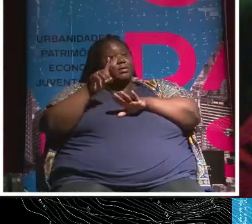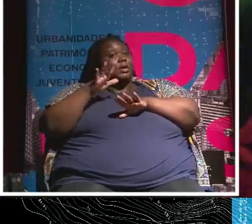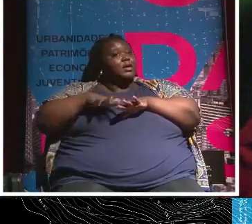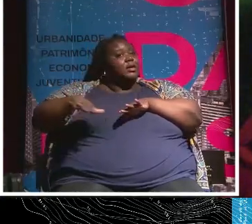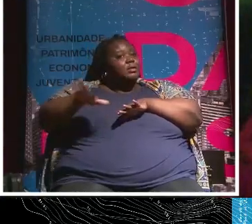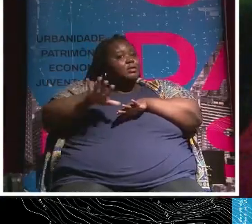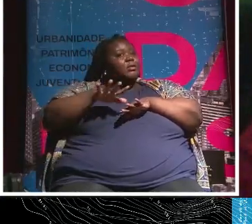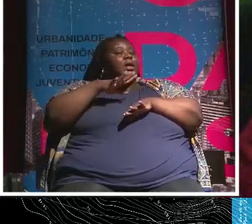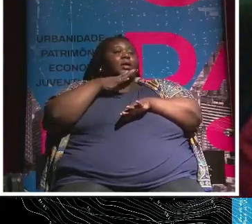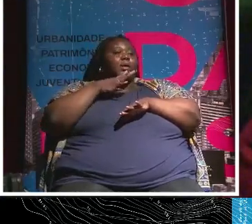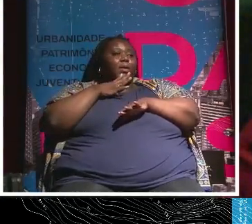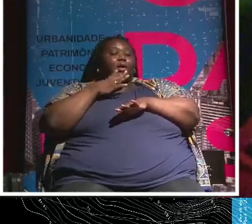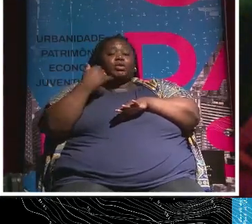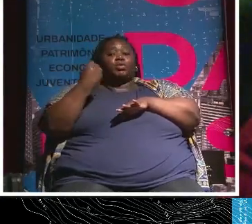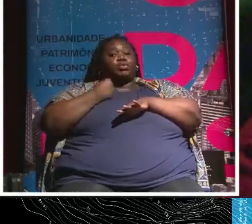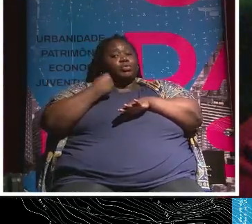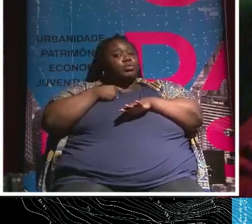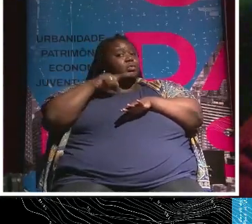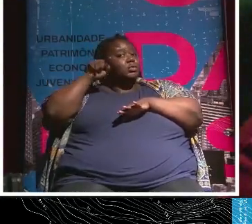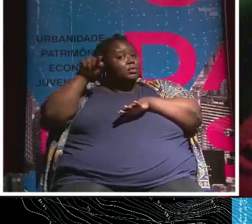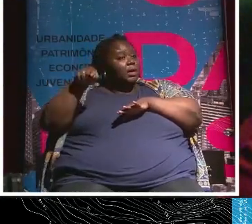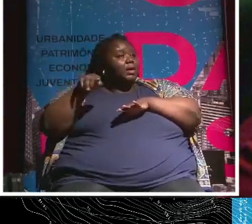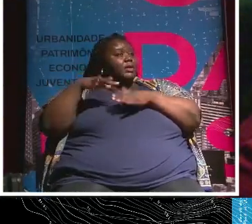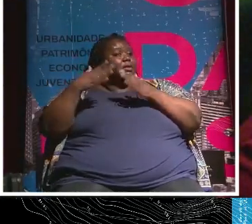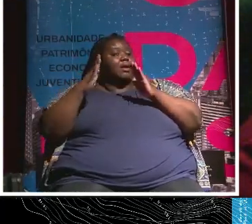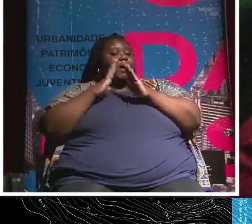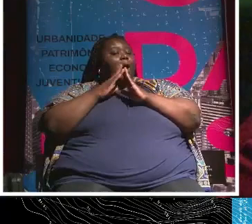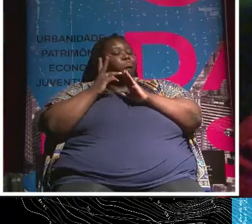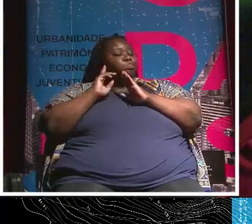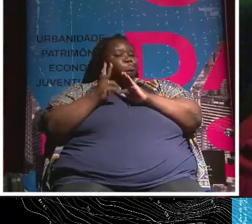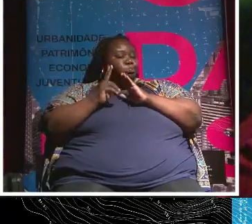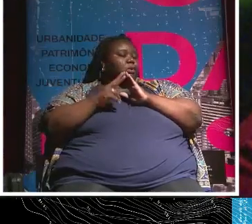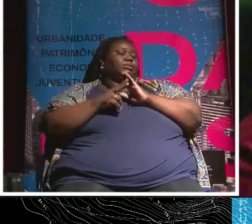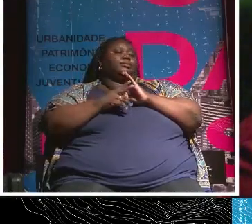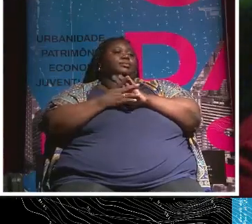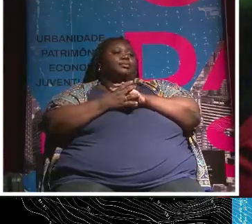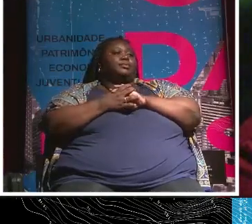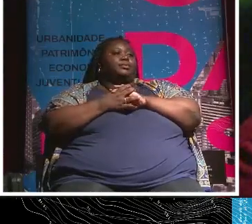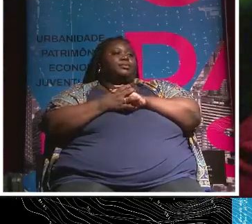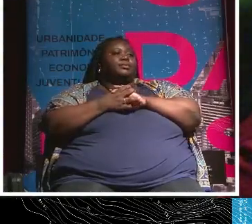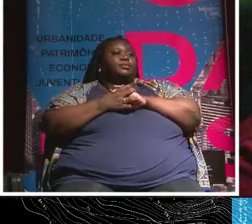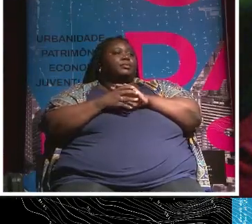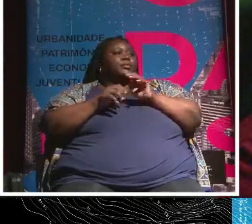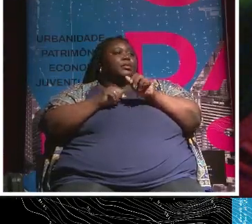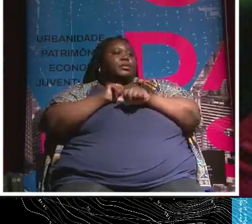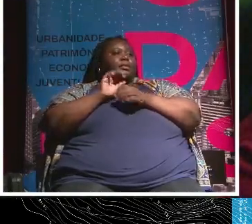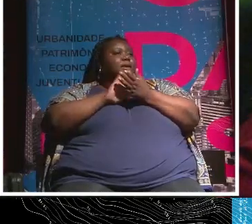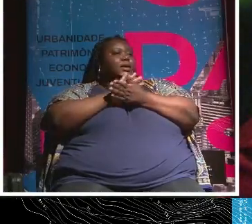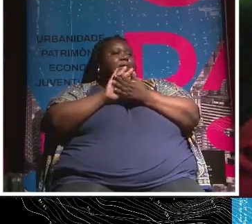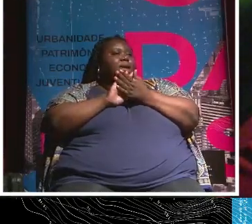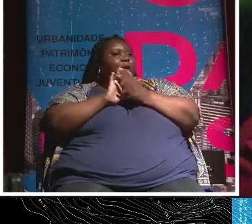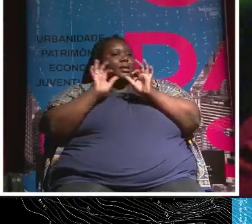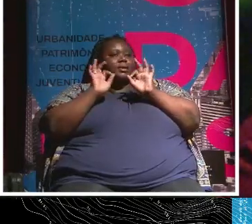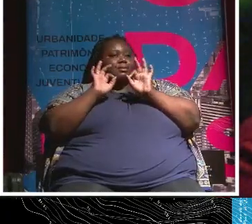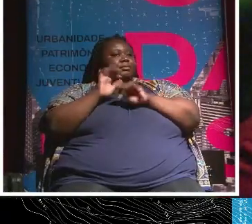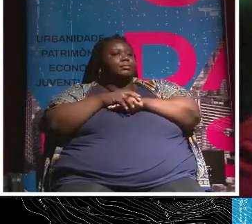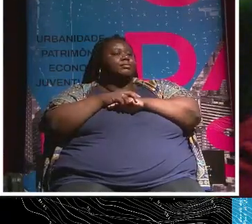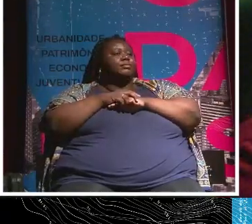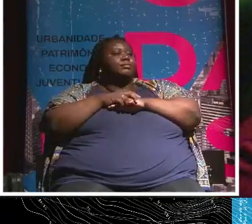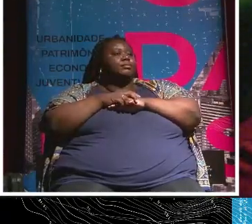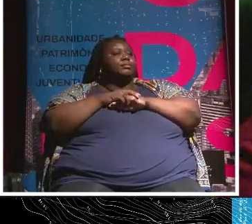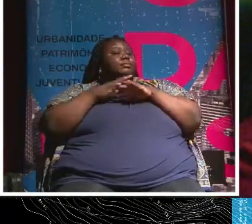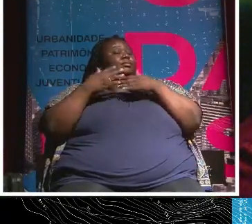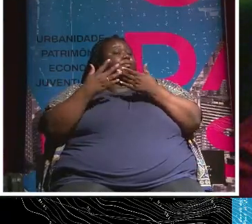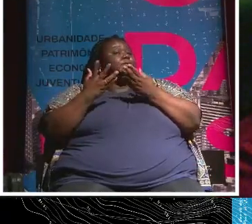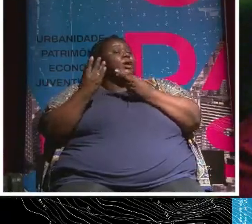para quem conhece, os dados estão lá. É tanto que a casa está lá sem a mudança do local, sem sofrer ataques. Então, como